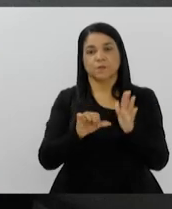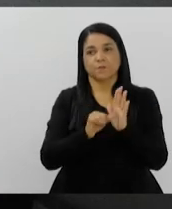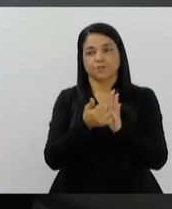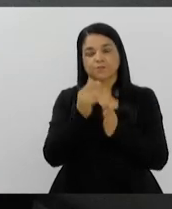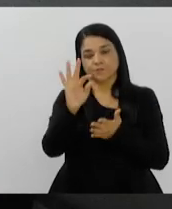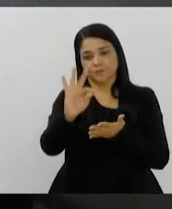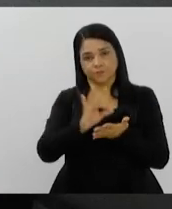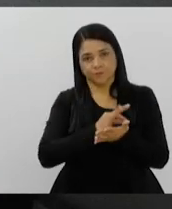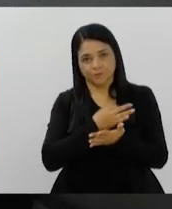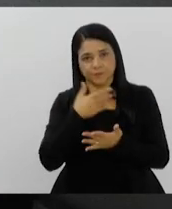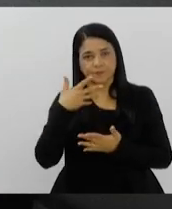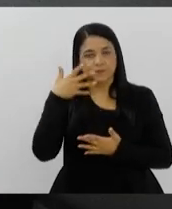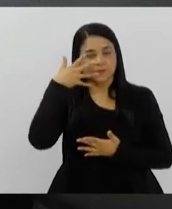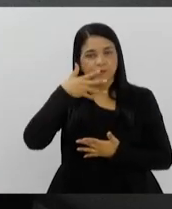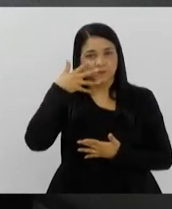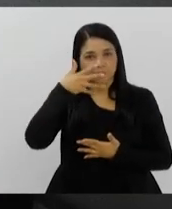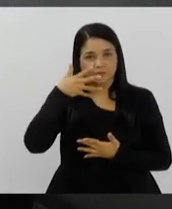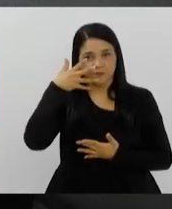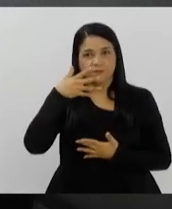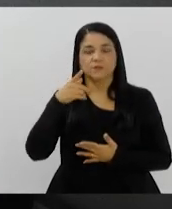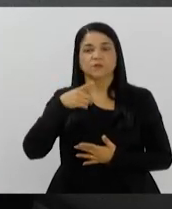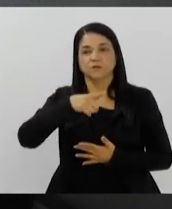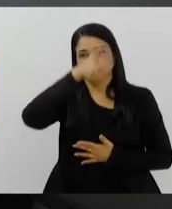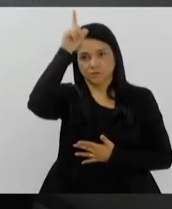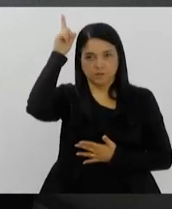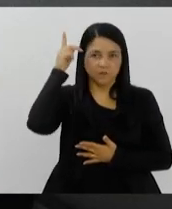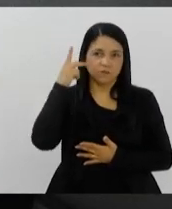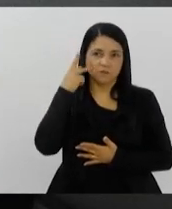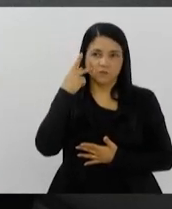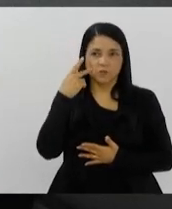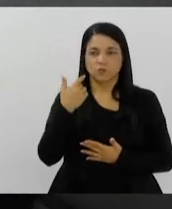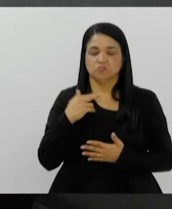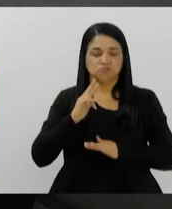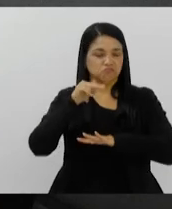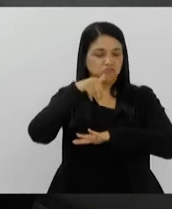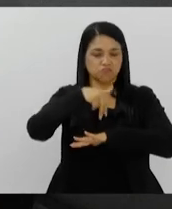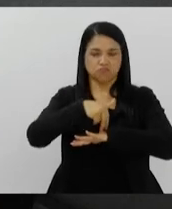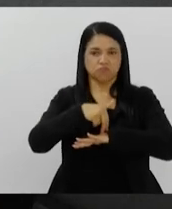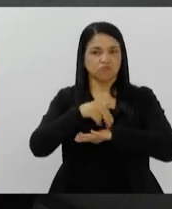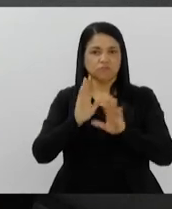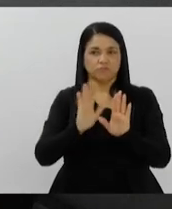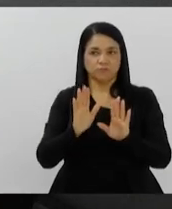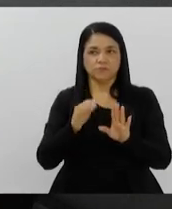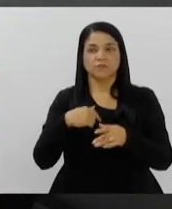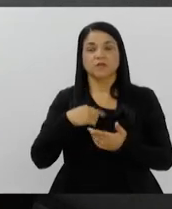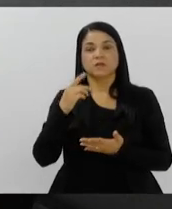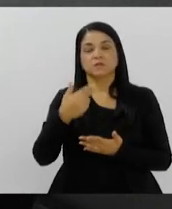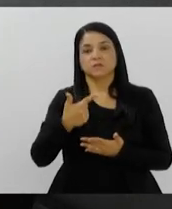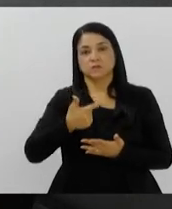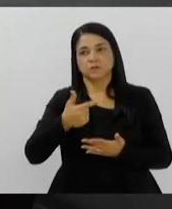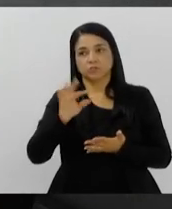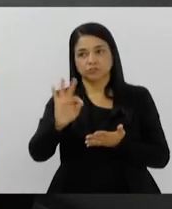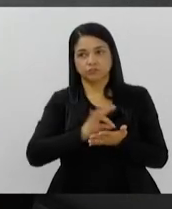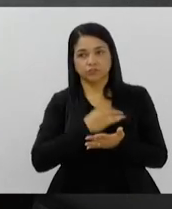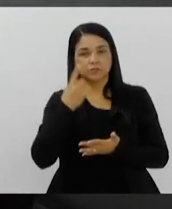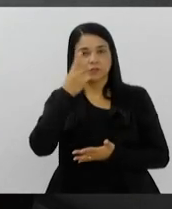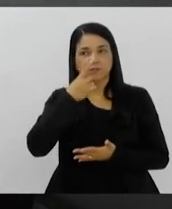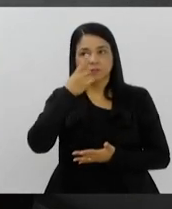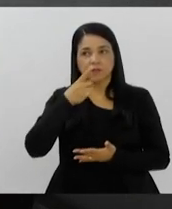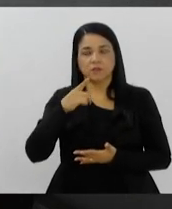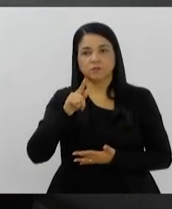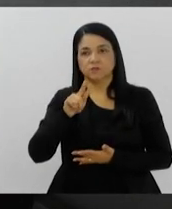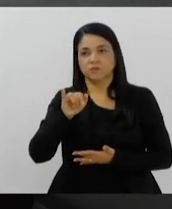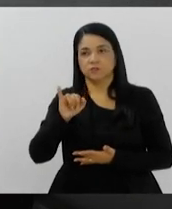orador inscrito é o deputado Luiz Paulo, não quer fazer uso da palavra. Segundo orador inscrito é a deputada